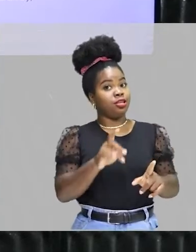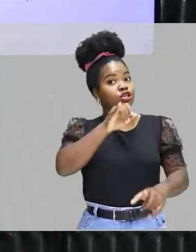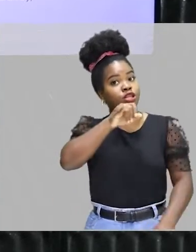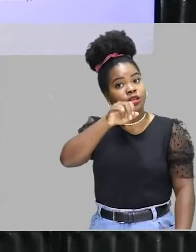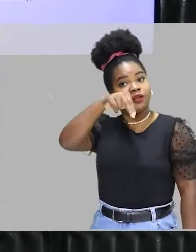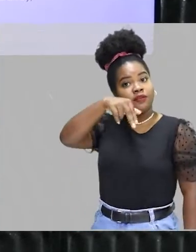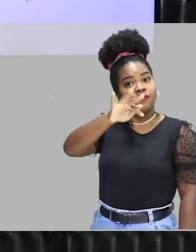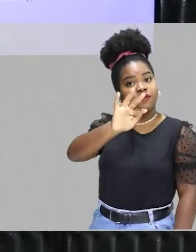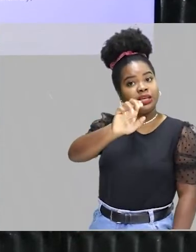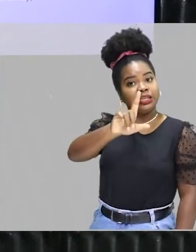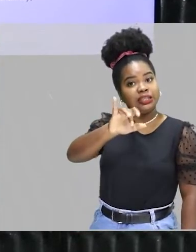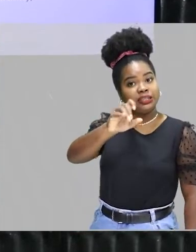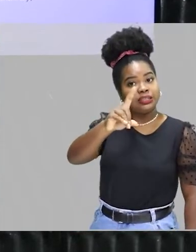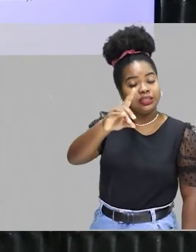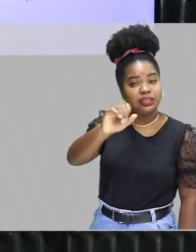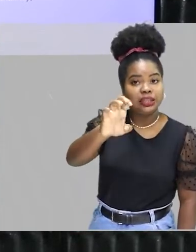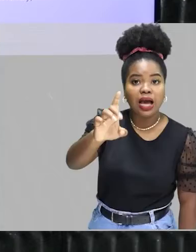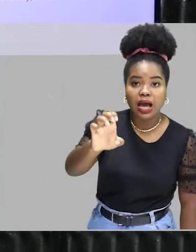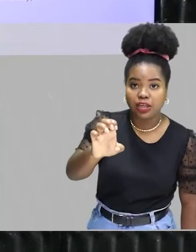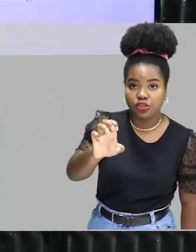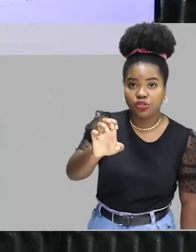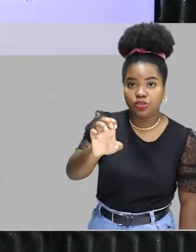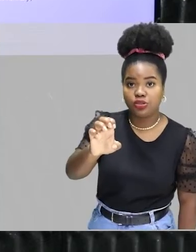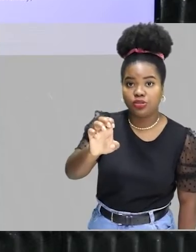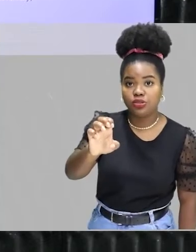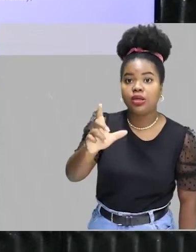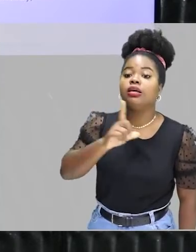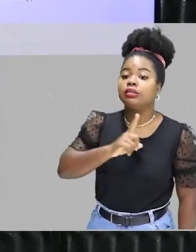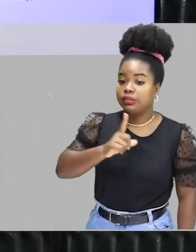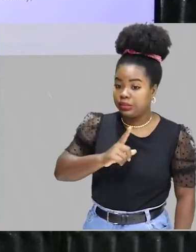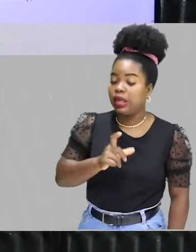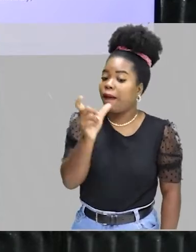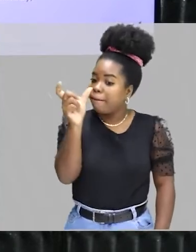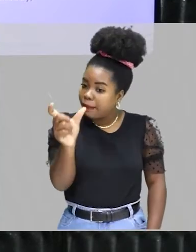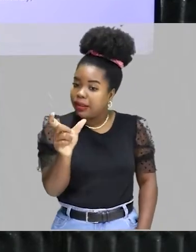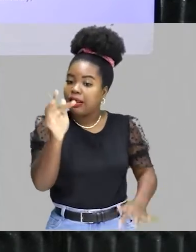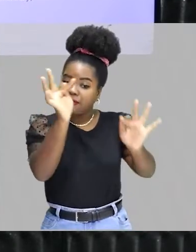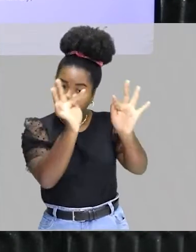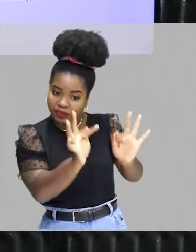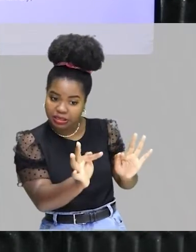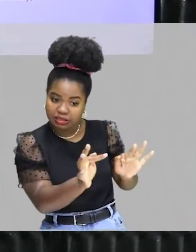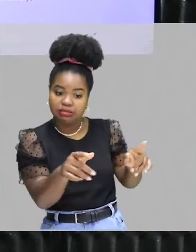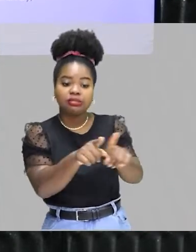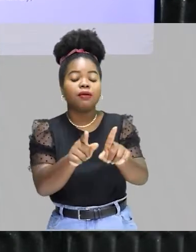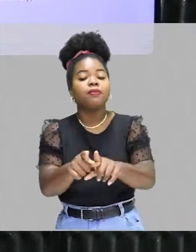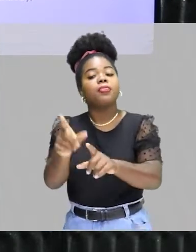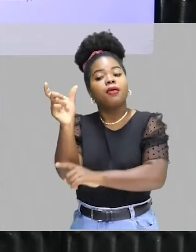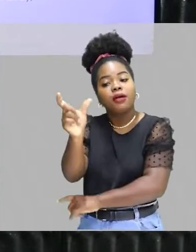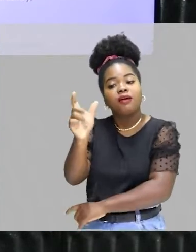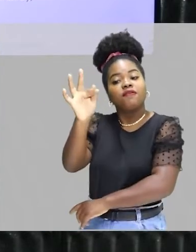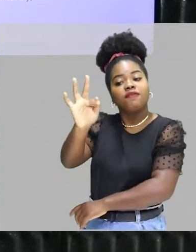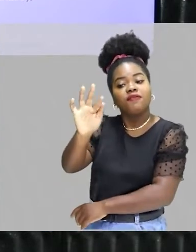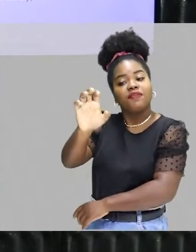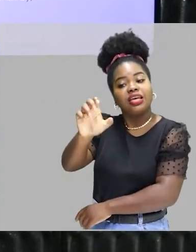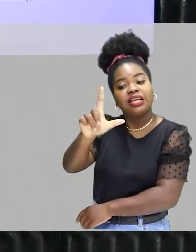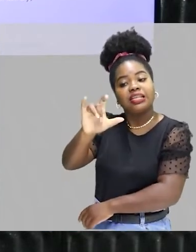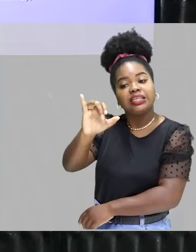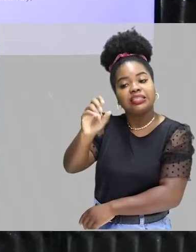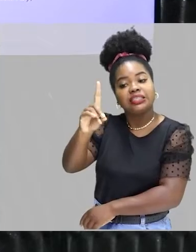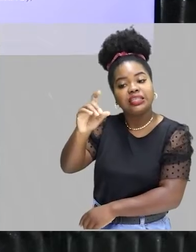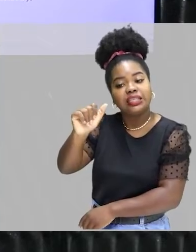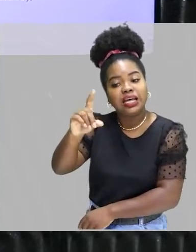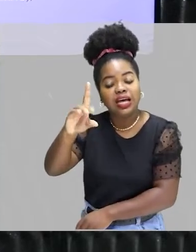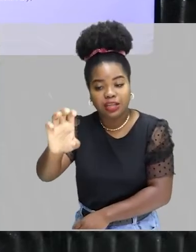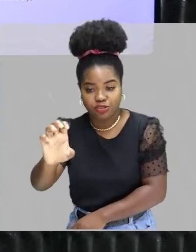e existe a palavra felicidade. Eu coloco um prefixo e um sufixo, a palavra feliz, e se eu tirar um deles,